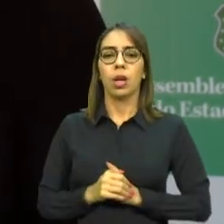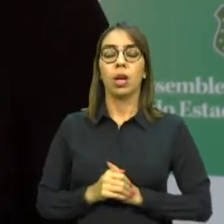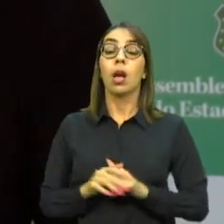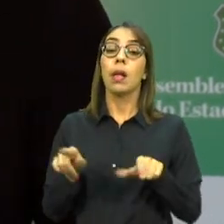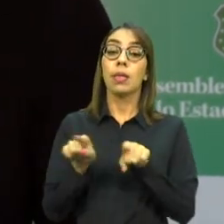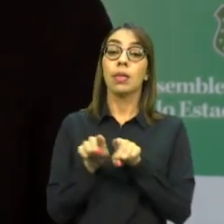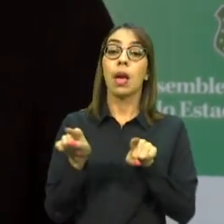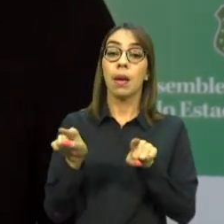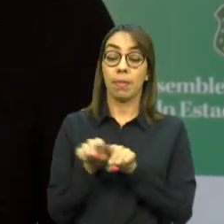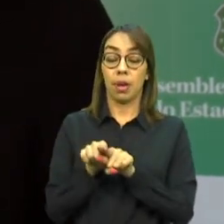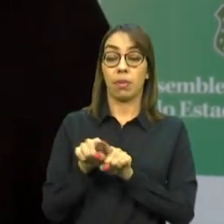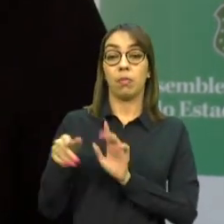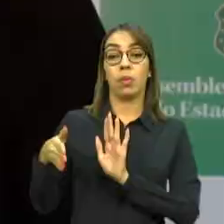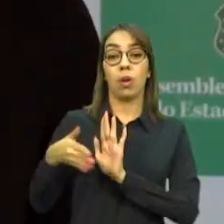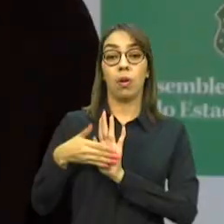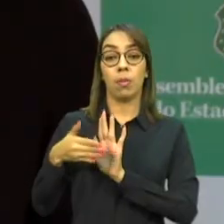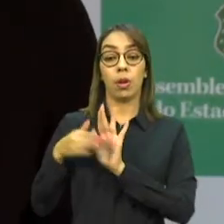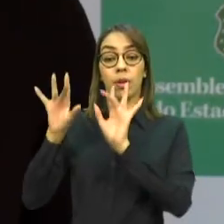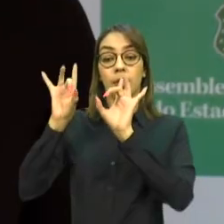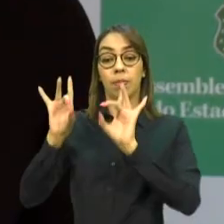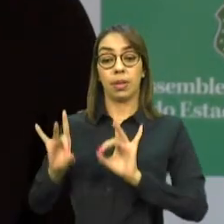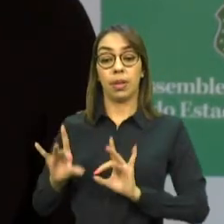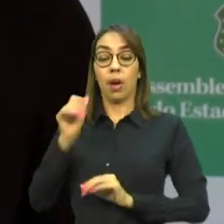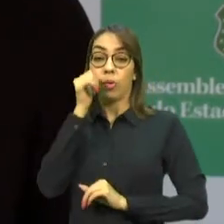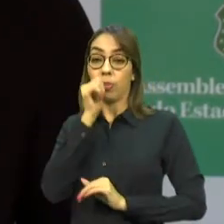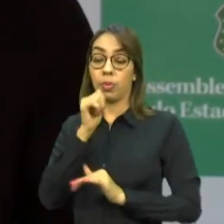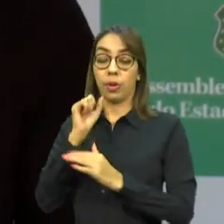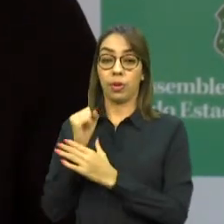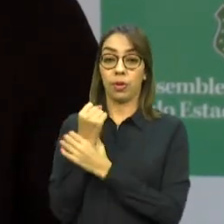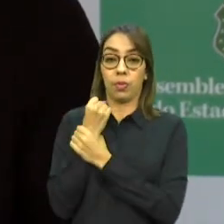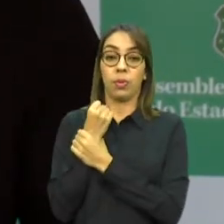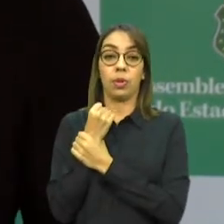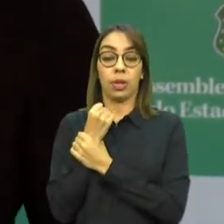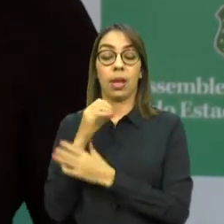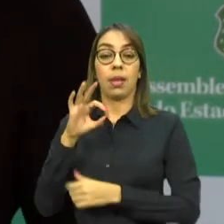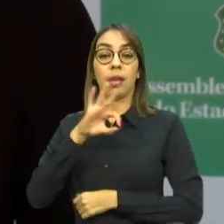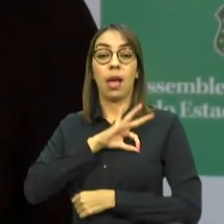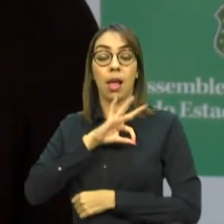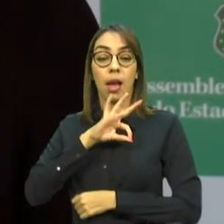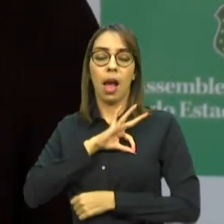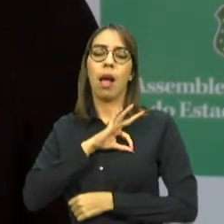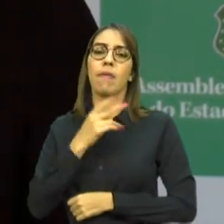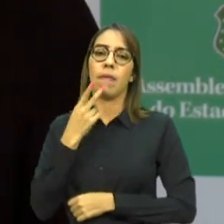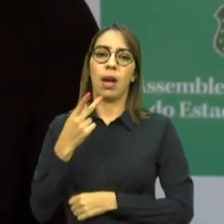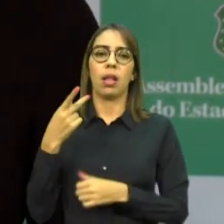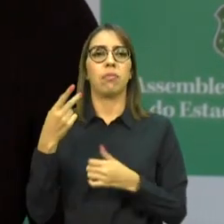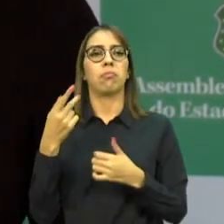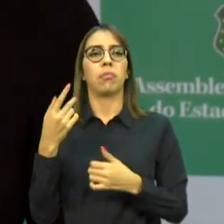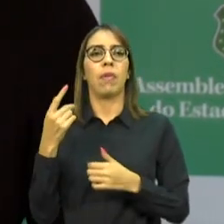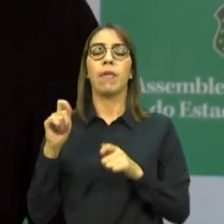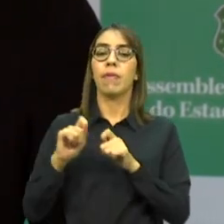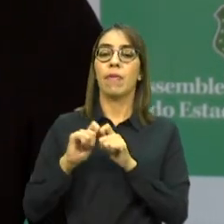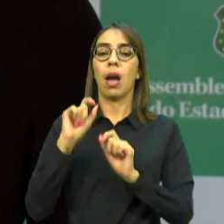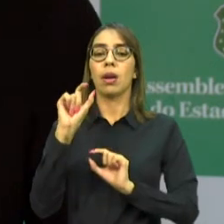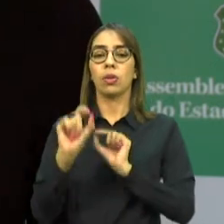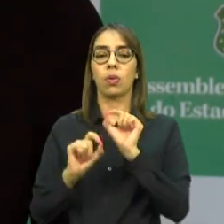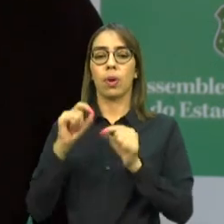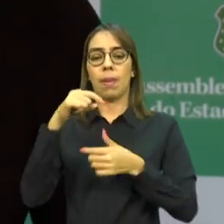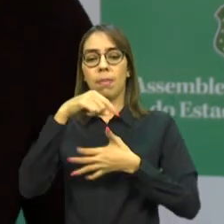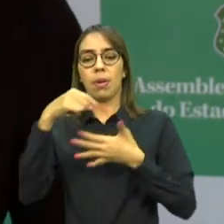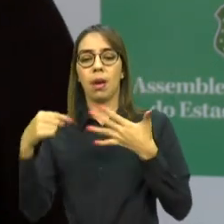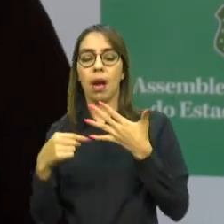Mulher, com várias ações, está informando o que a Procuradoria faz, o que é que a Procuradoria pode fazer de parceria com